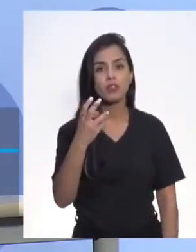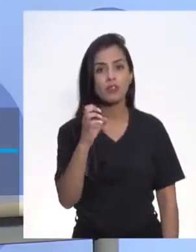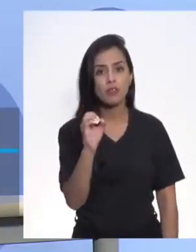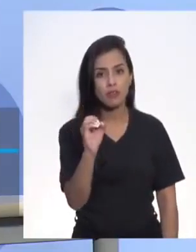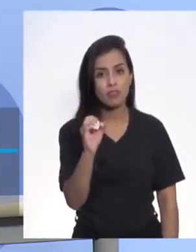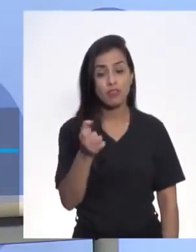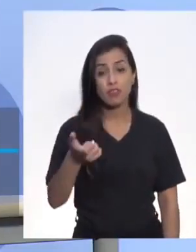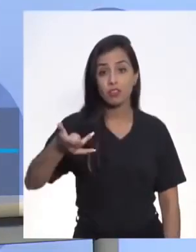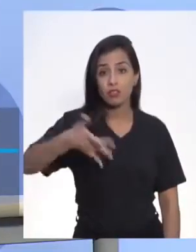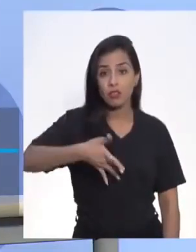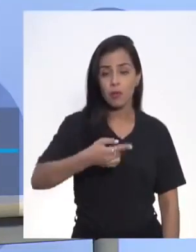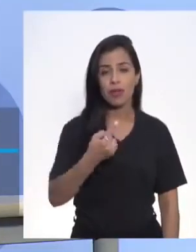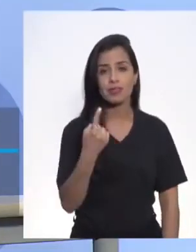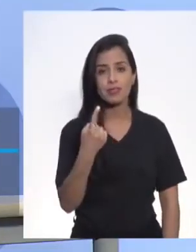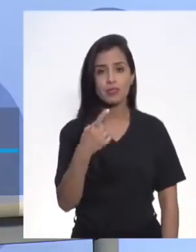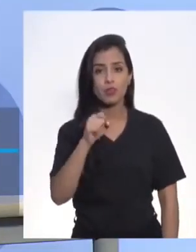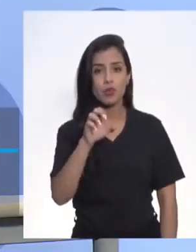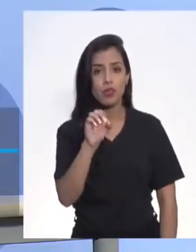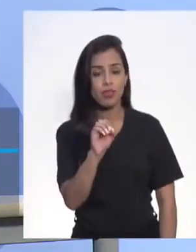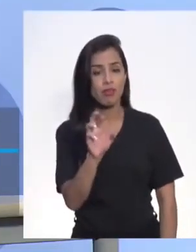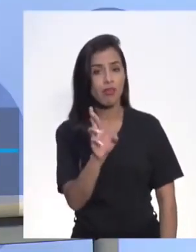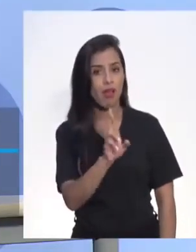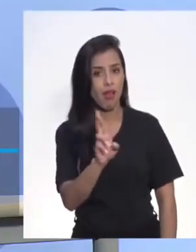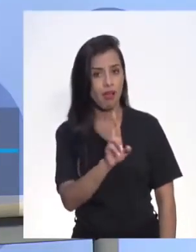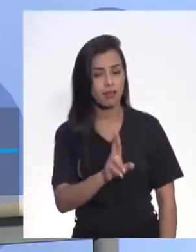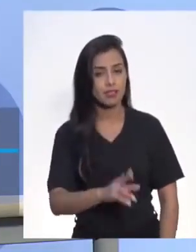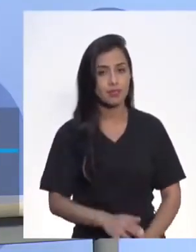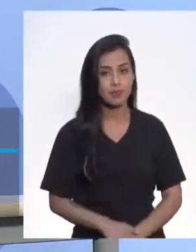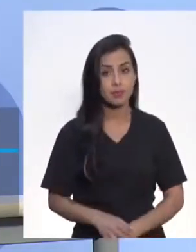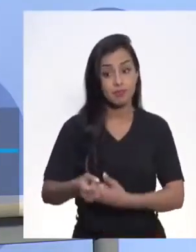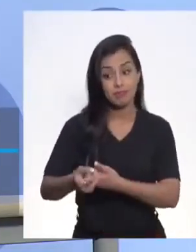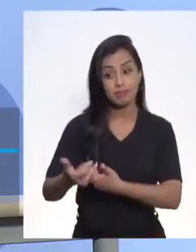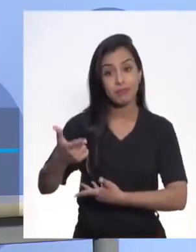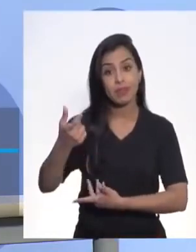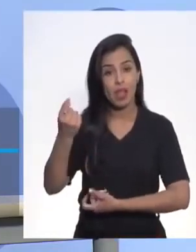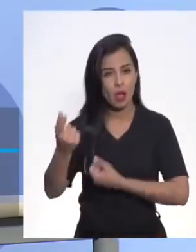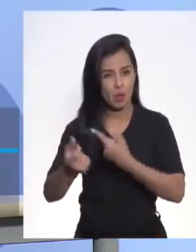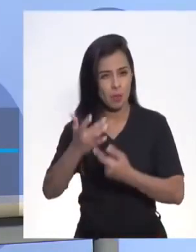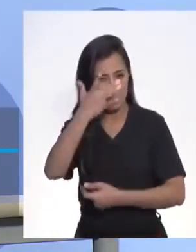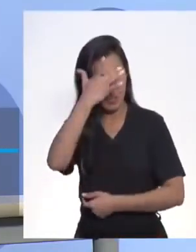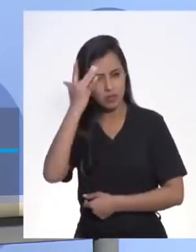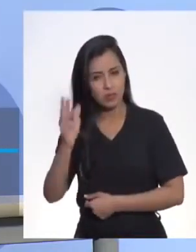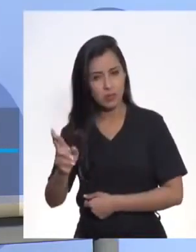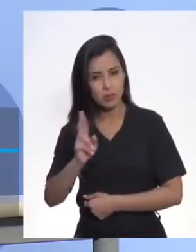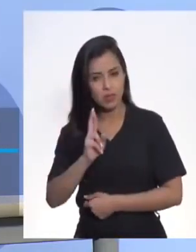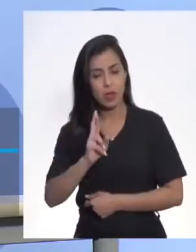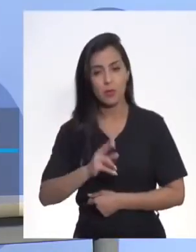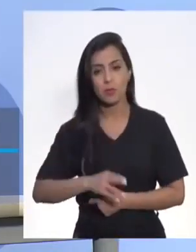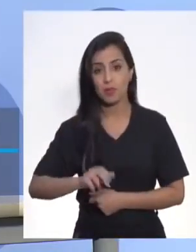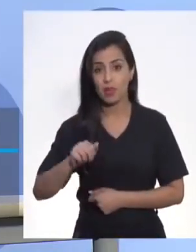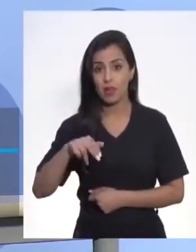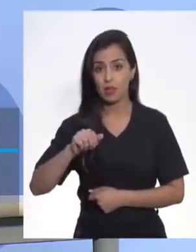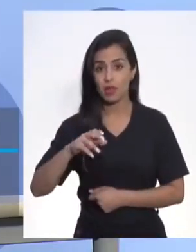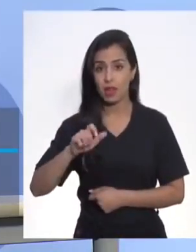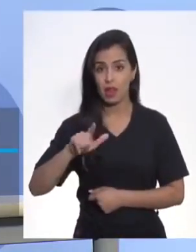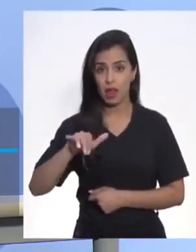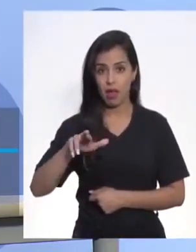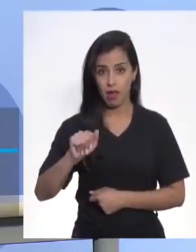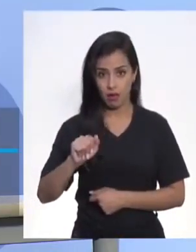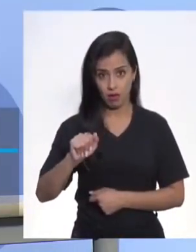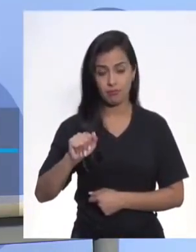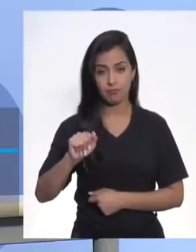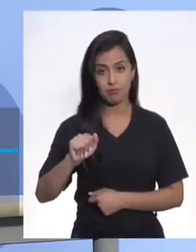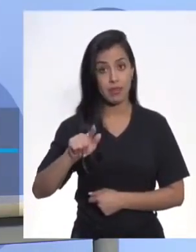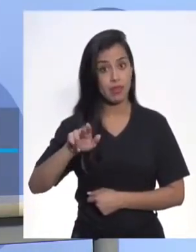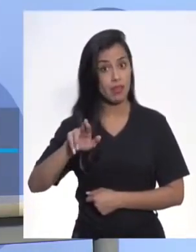e ainda vai sobrar R$180 de troco. Entre todos os alunos que responderam, temos a Ana Clara